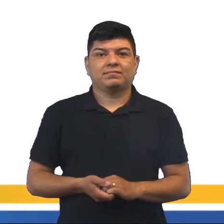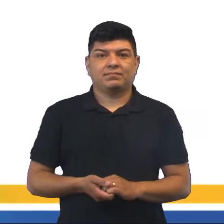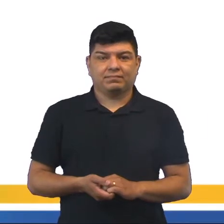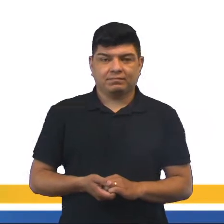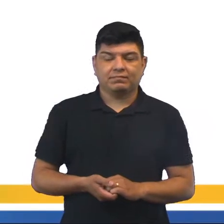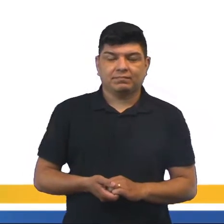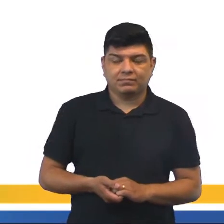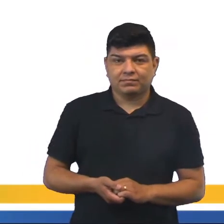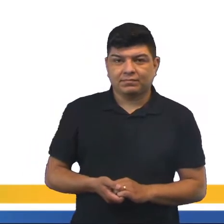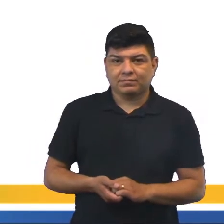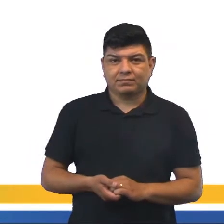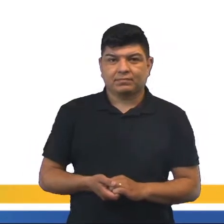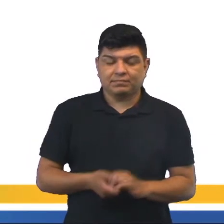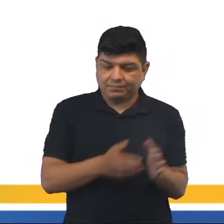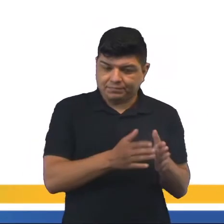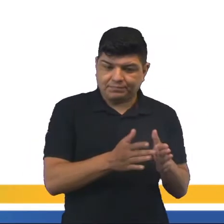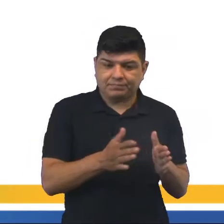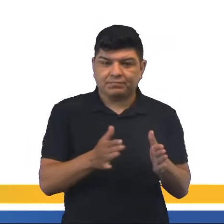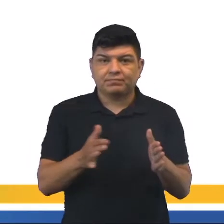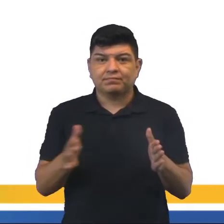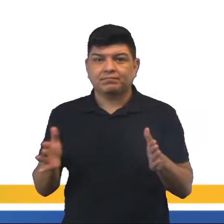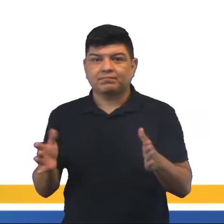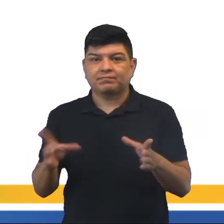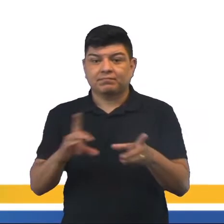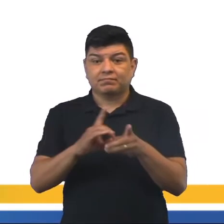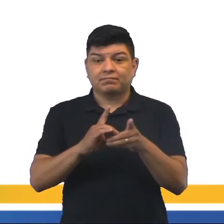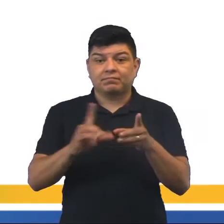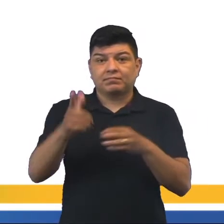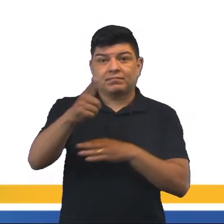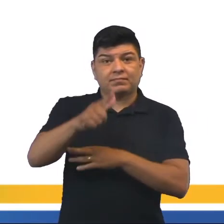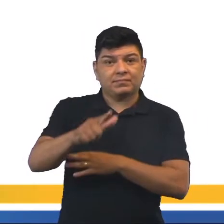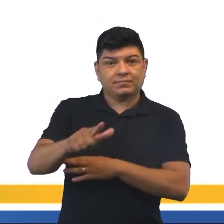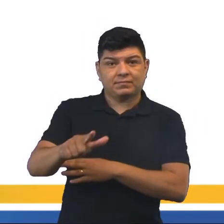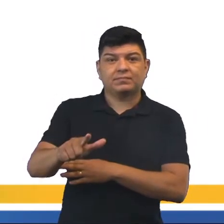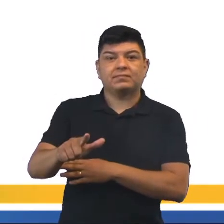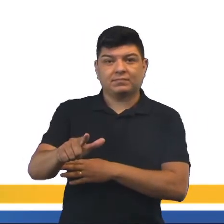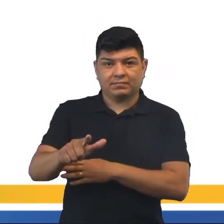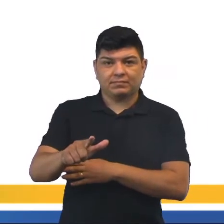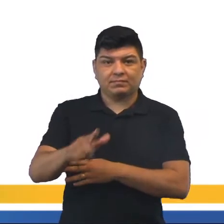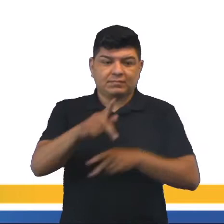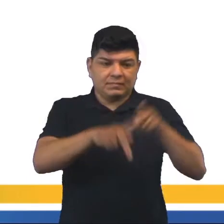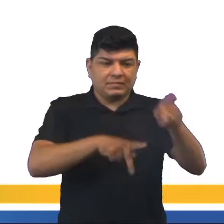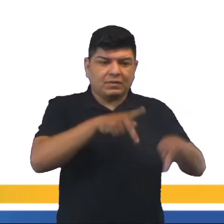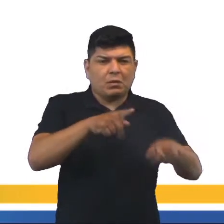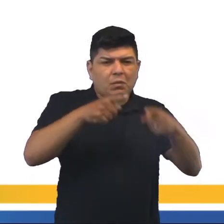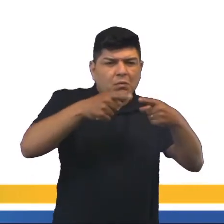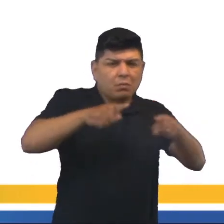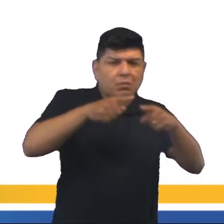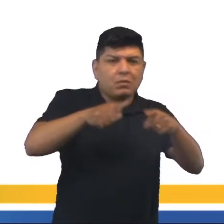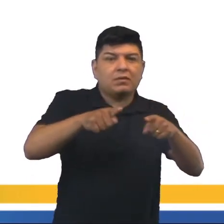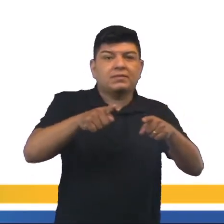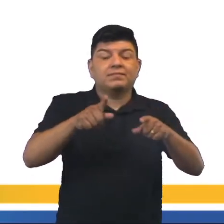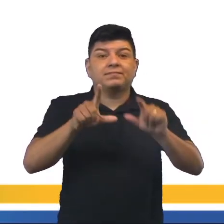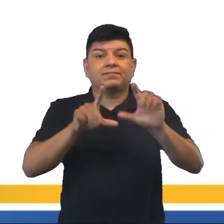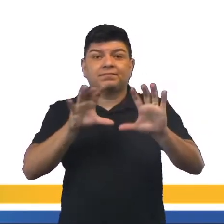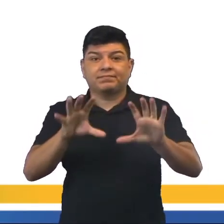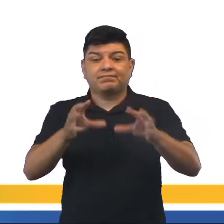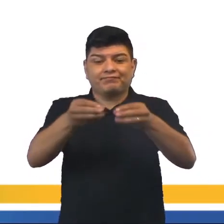Como parte desse processo de redemocratização e das pressões populares, a gente tem